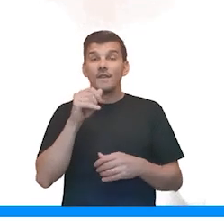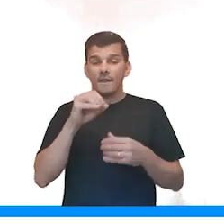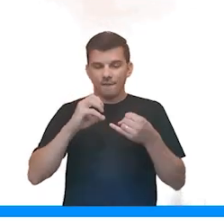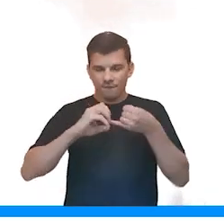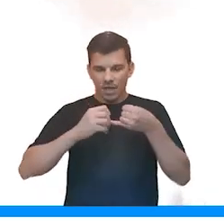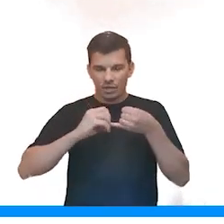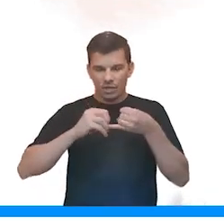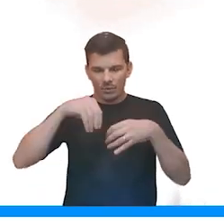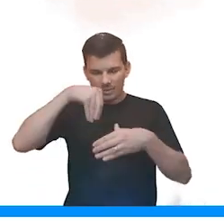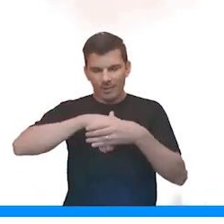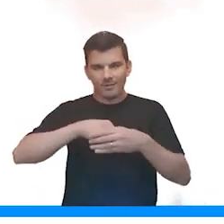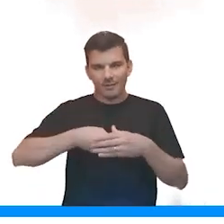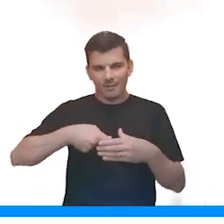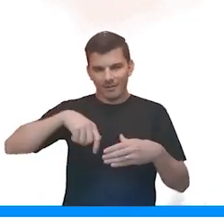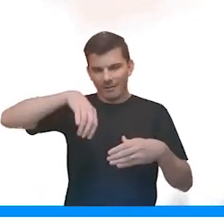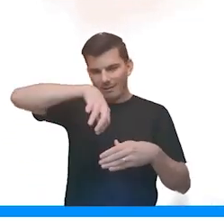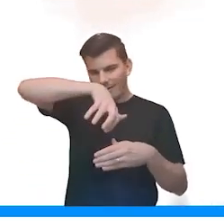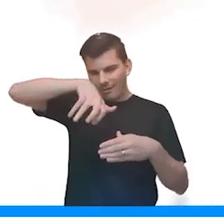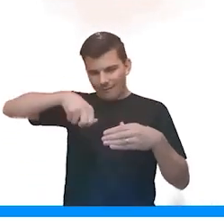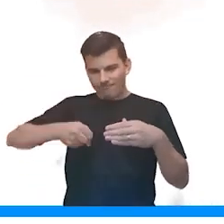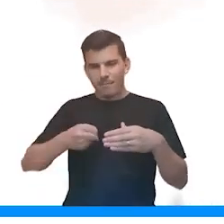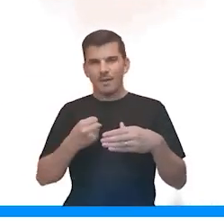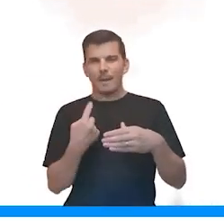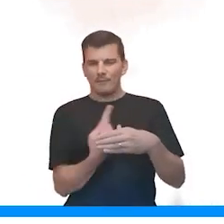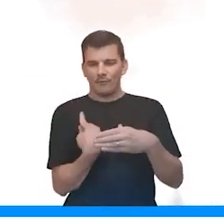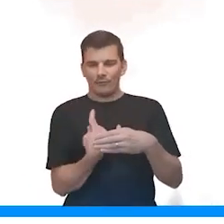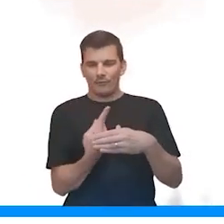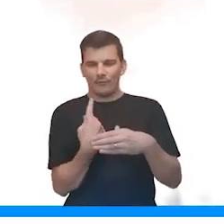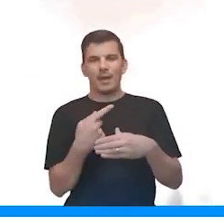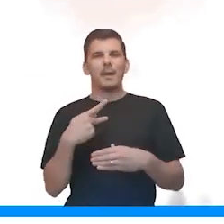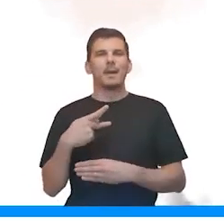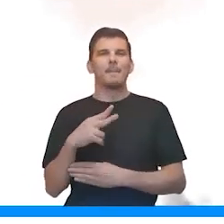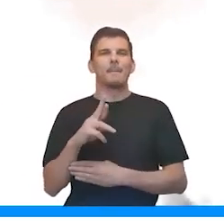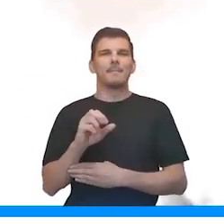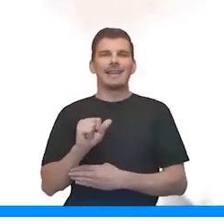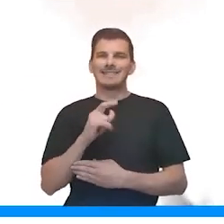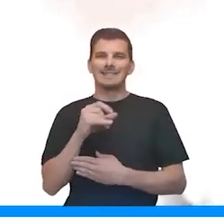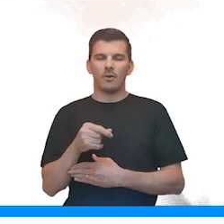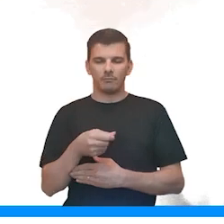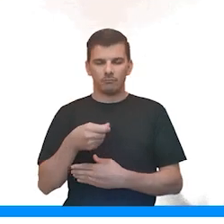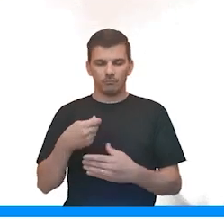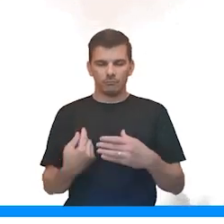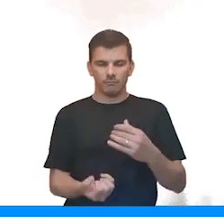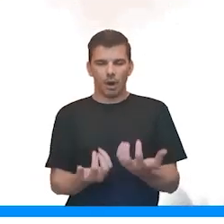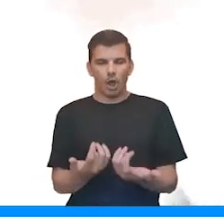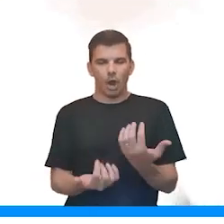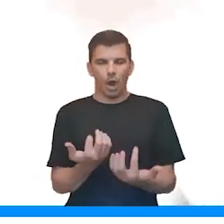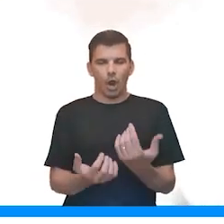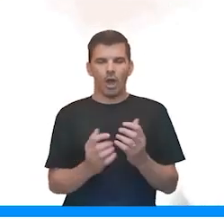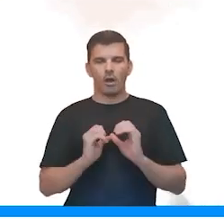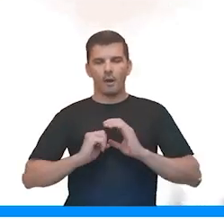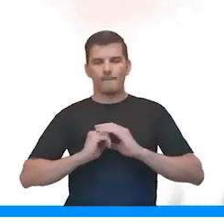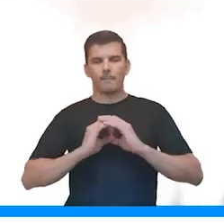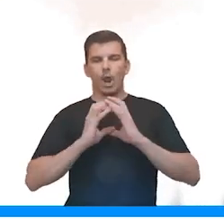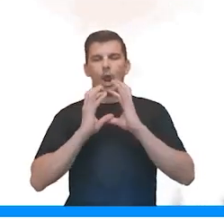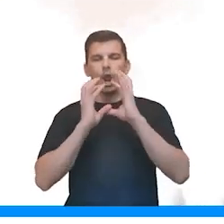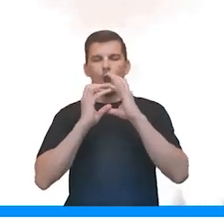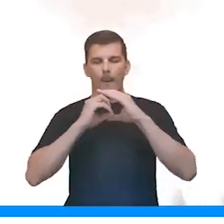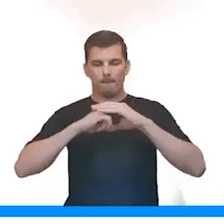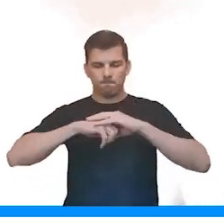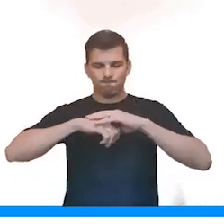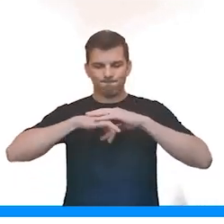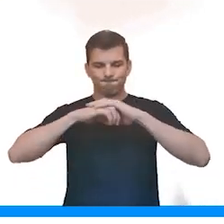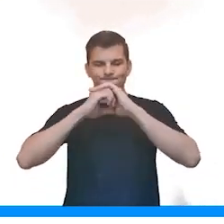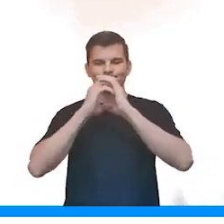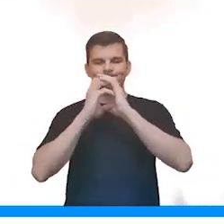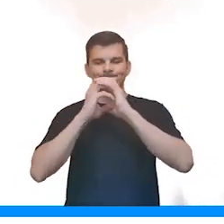é? Sabe quando? Quando a gente está fazendo feijão na panela de pressão. A panela de pressão, ela aquece, ela altera um pouquinho o volume, mas é tão pouquinho que a gente nem considera. Então